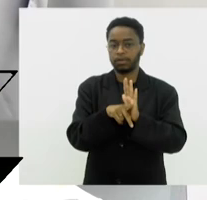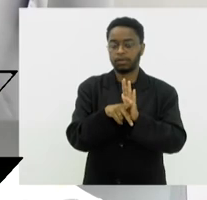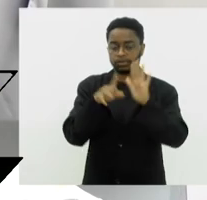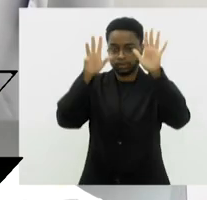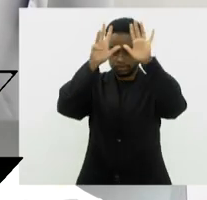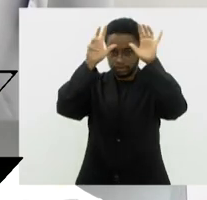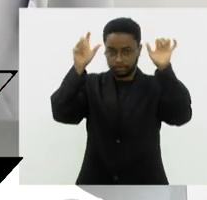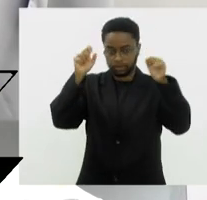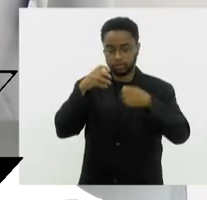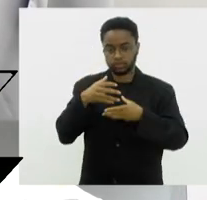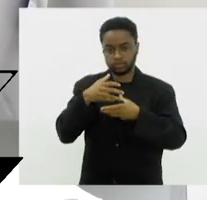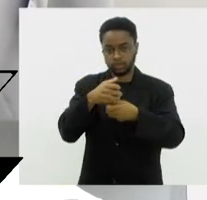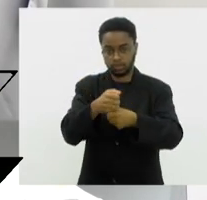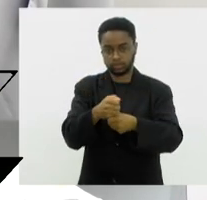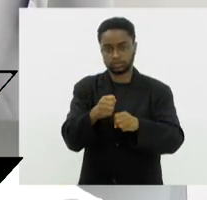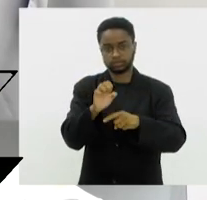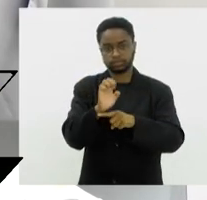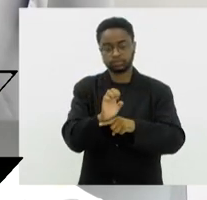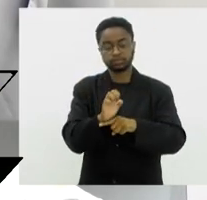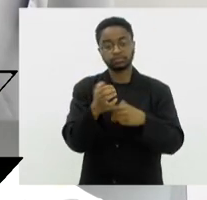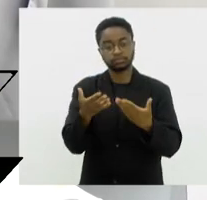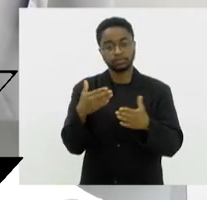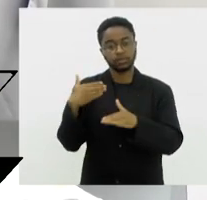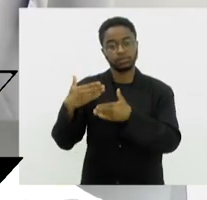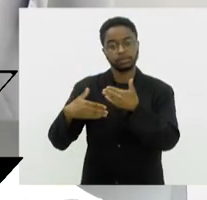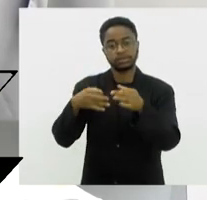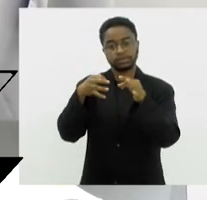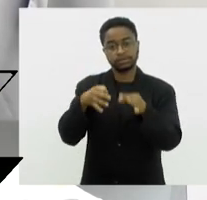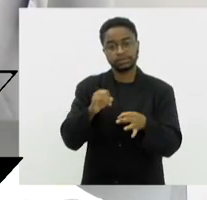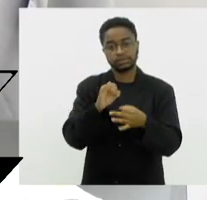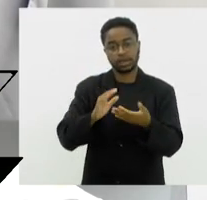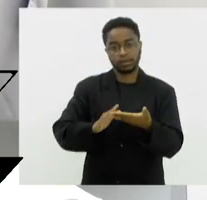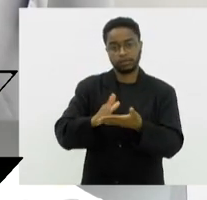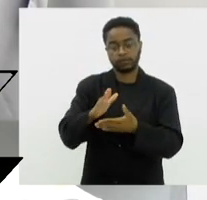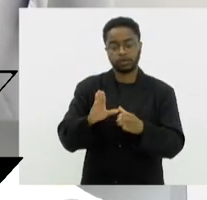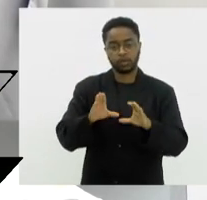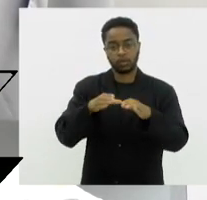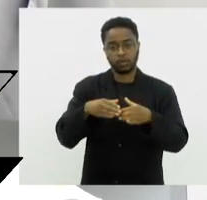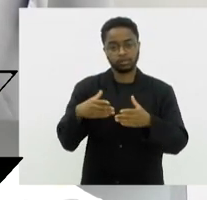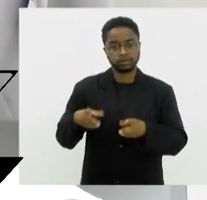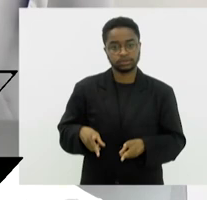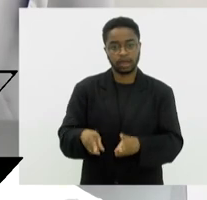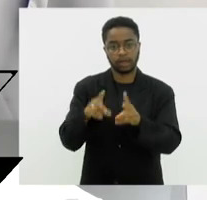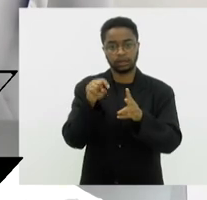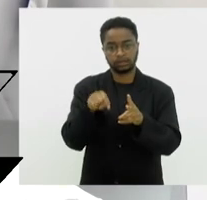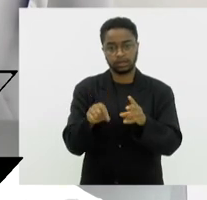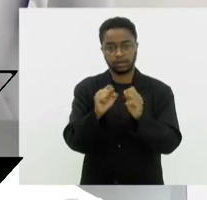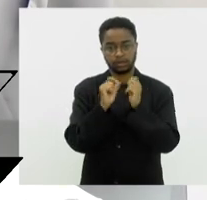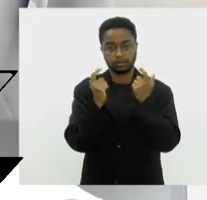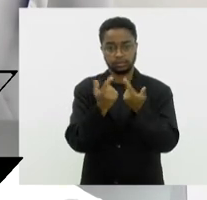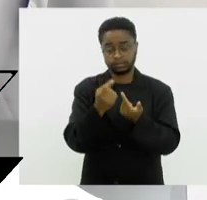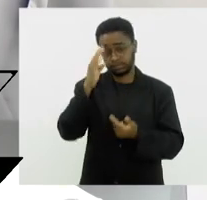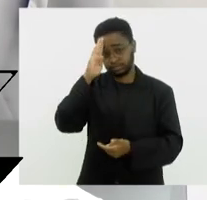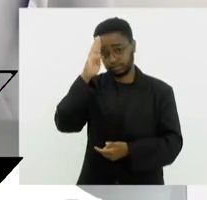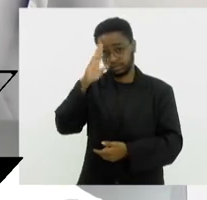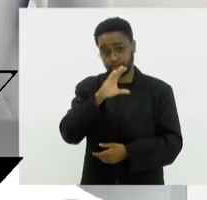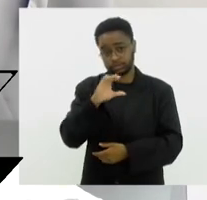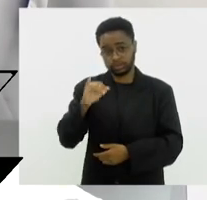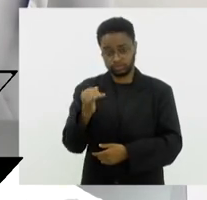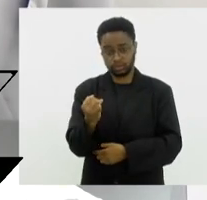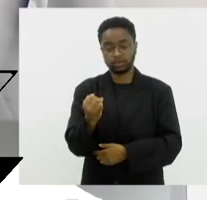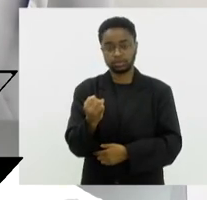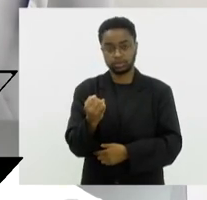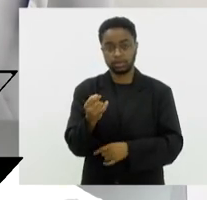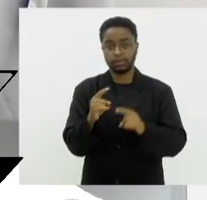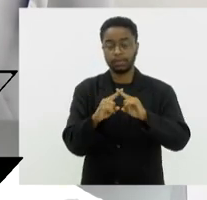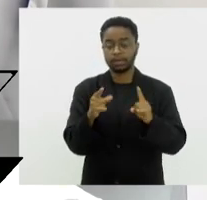Estado, o processo adequado, uma vez aprovado por uma comissão permanente dessa casa, ainda mais se tratando da CCJ, mais